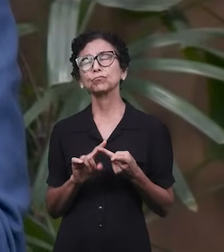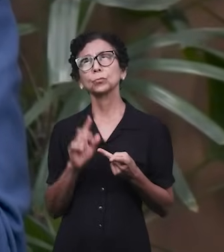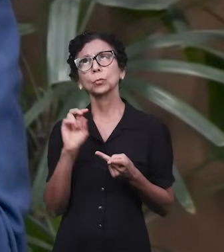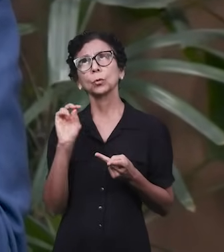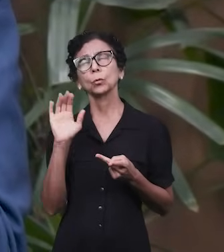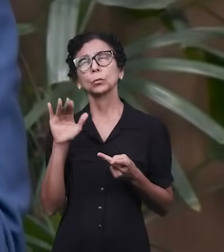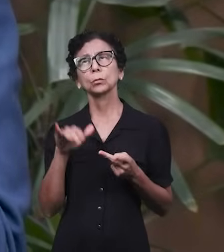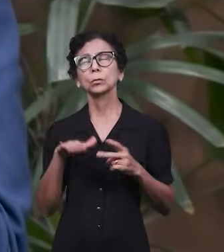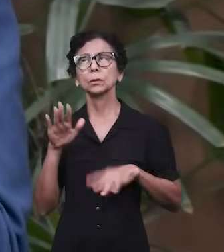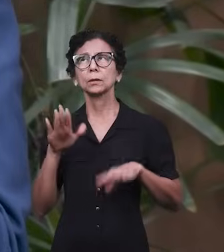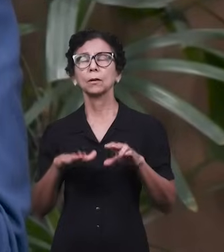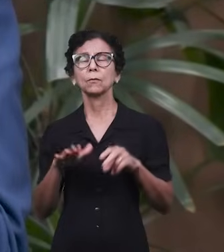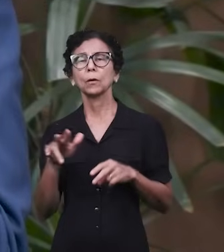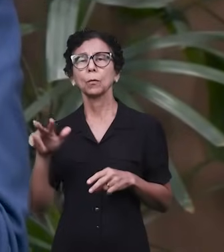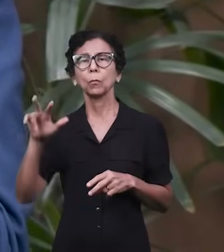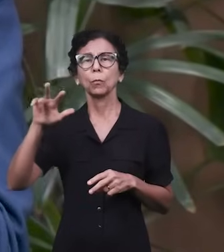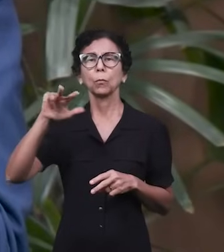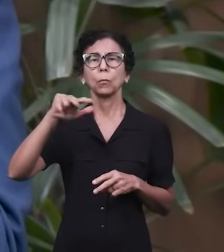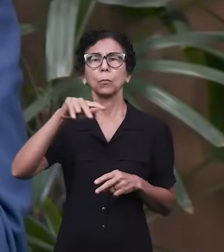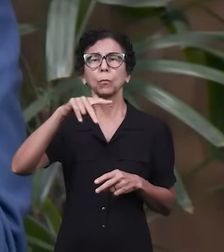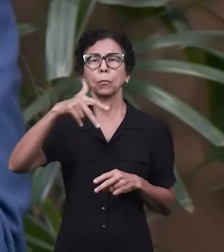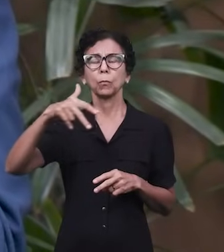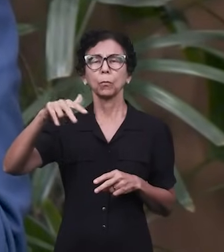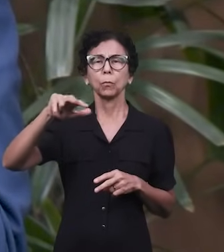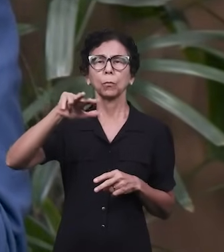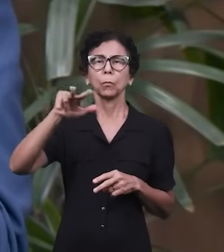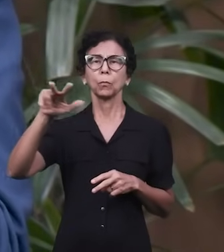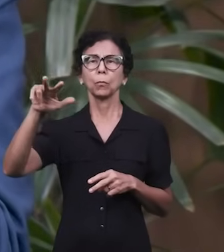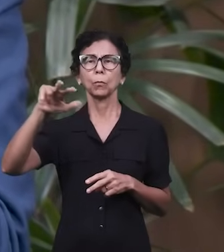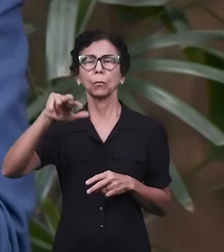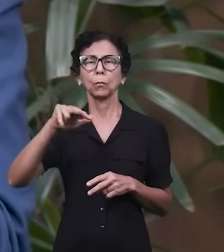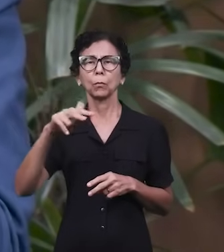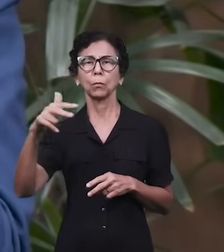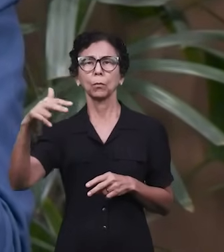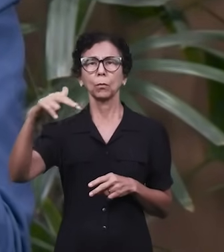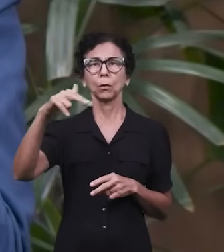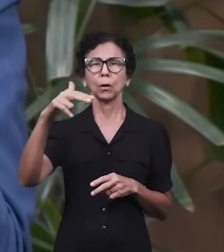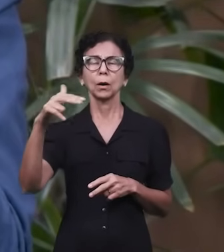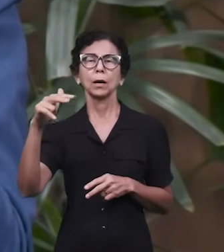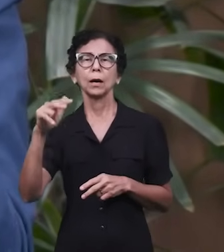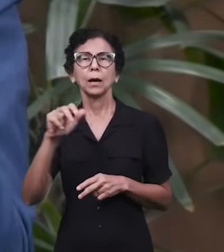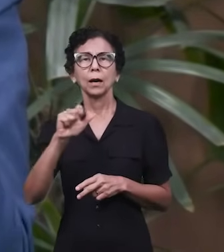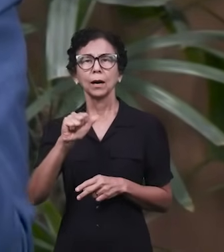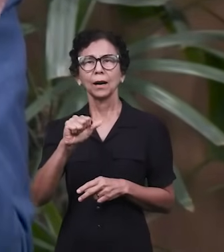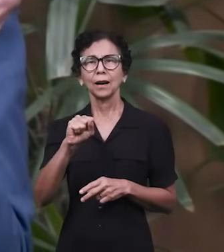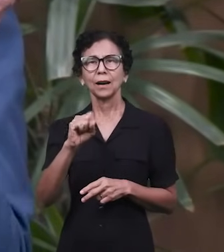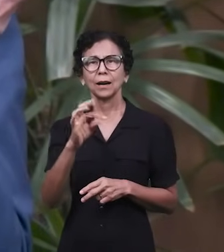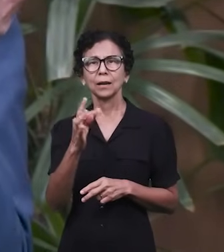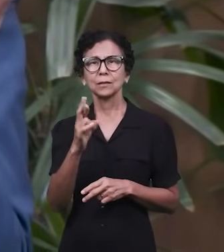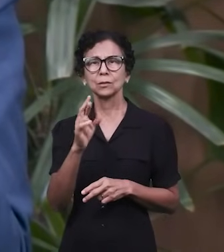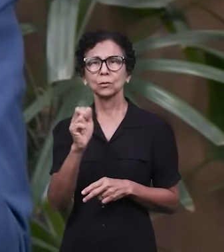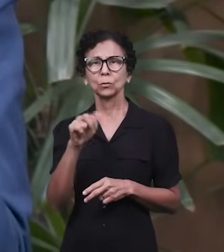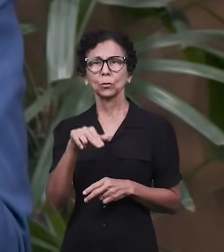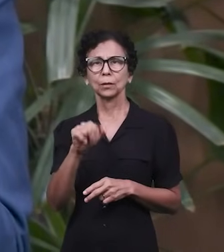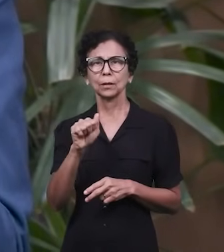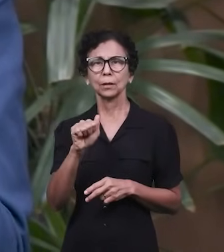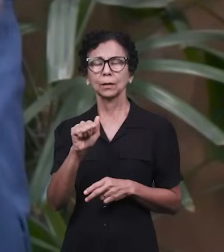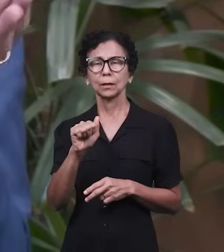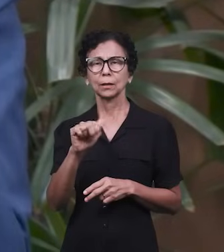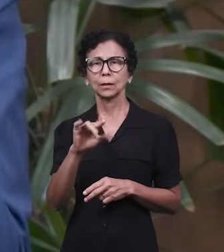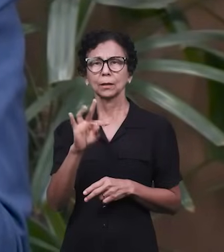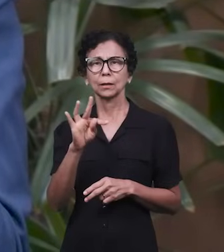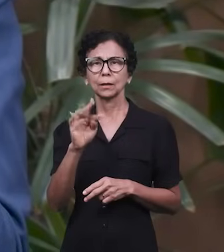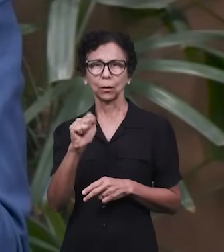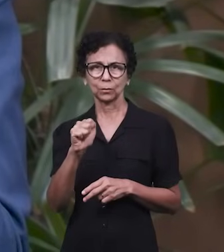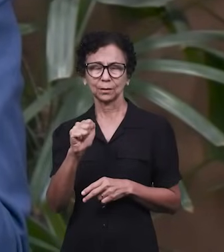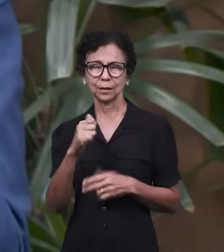confeiteira de bolo. Então, assim, a criança ela está muito dentro da imaginação dela. Então, essa parte aflorada da vida, ela é muito bonita.